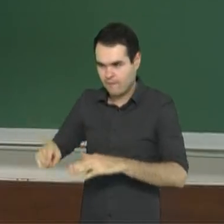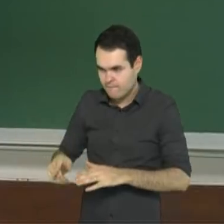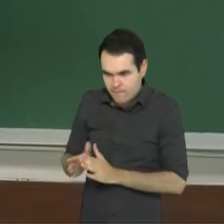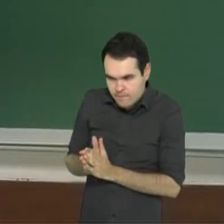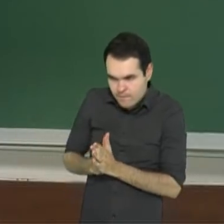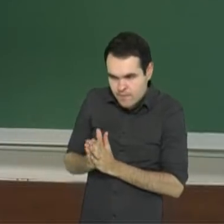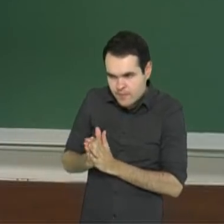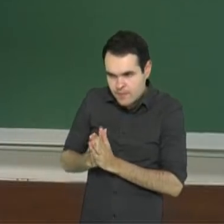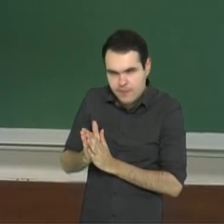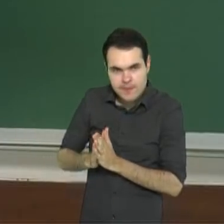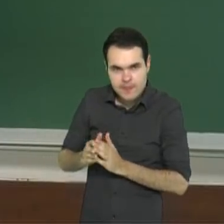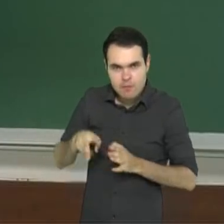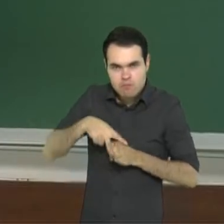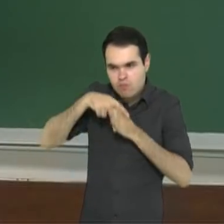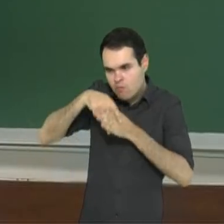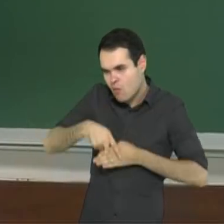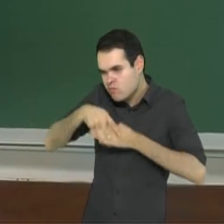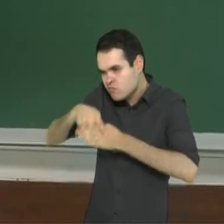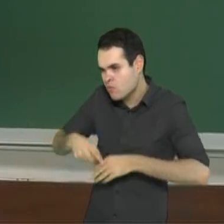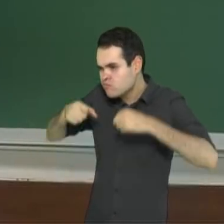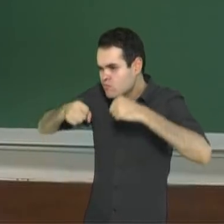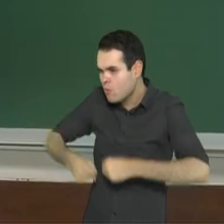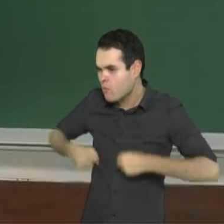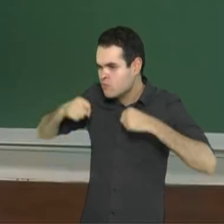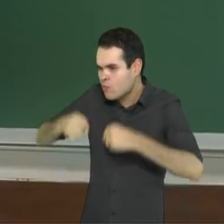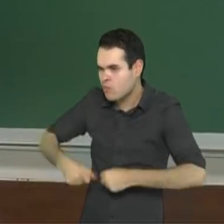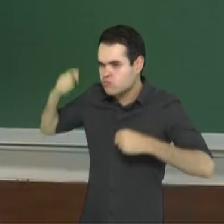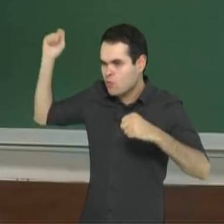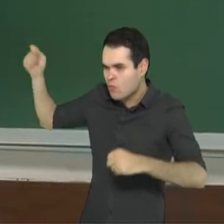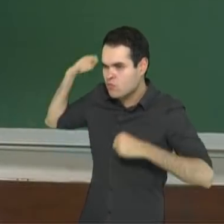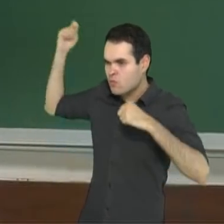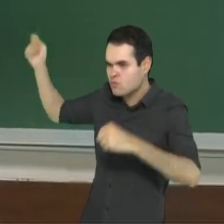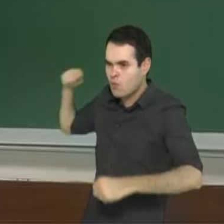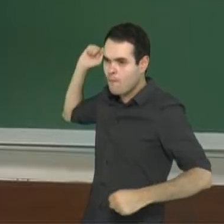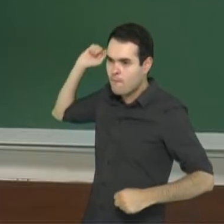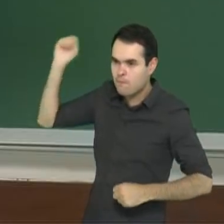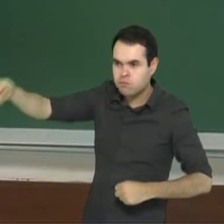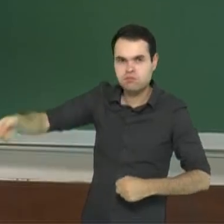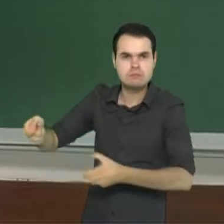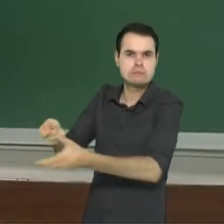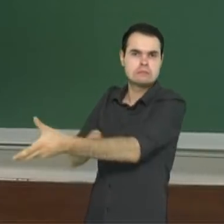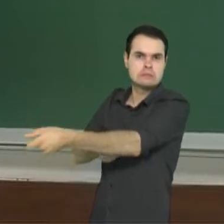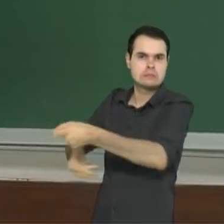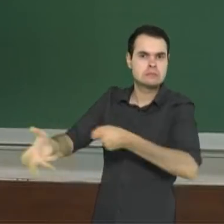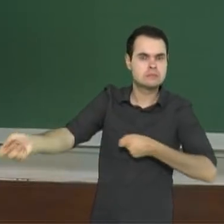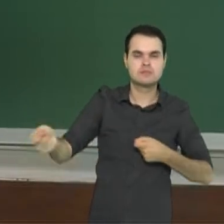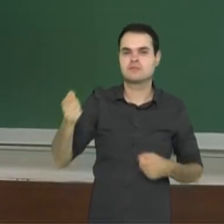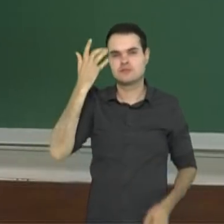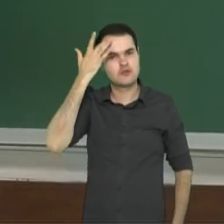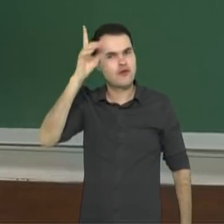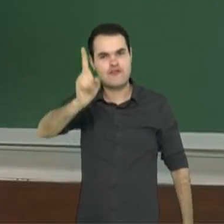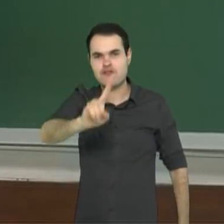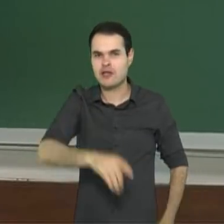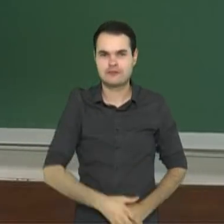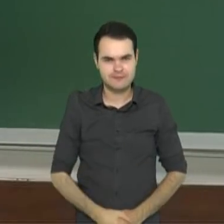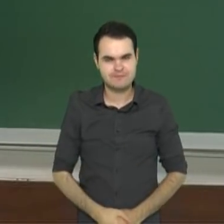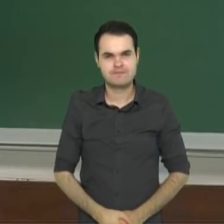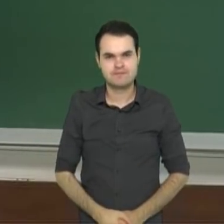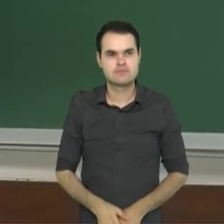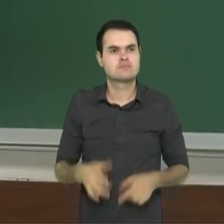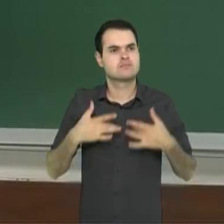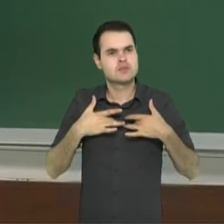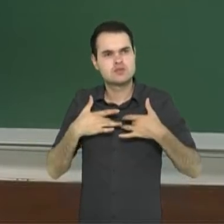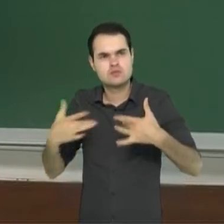se tornou selvagem, então tinha que ir lá buscar o bichinho, né? Que não era fácil. Solidariedade, o